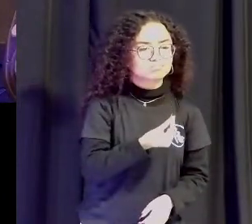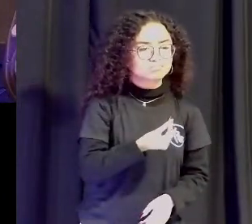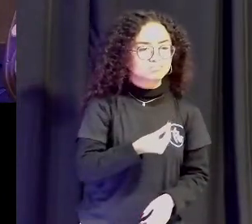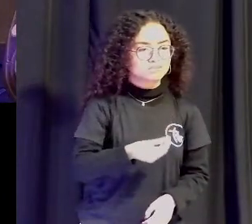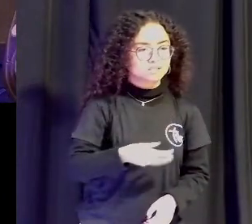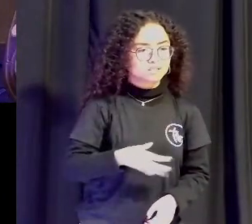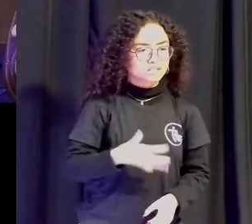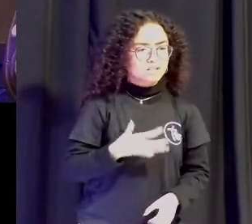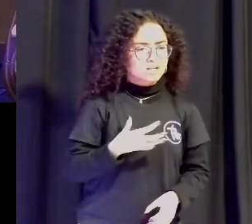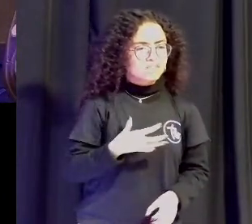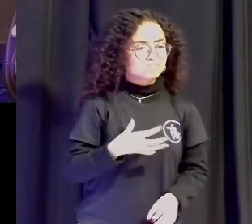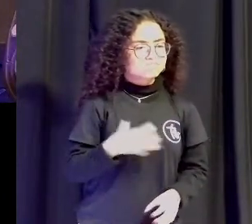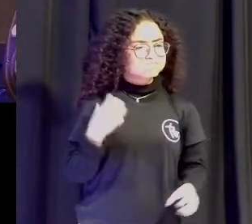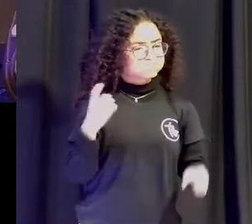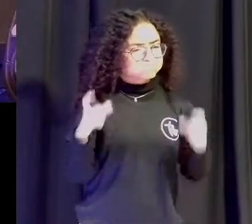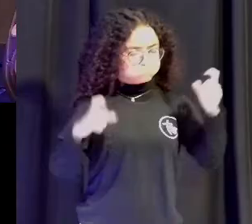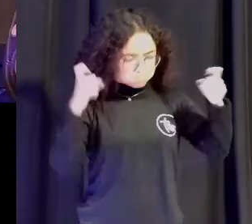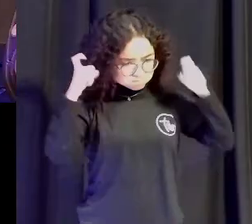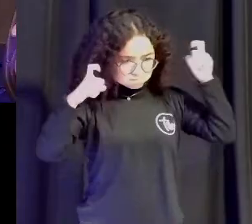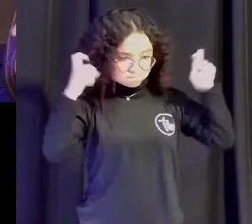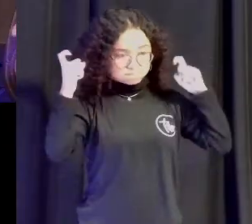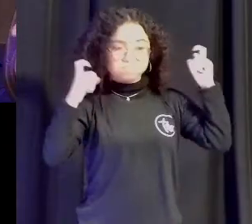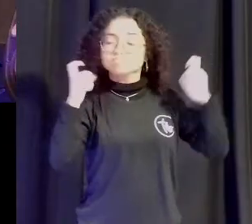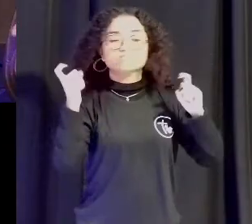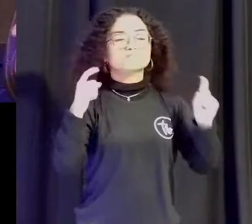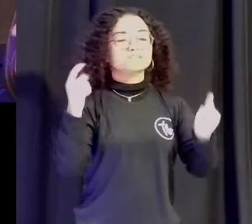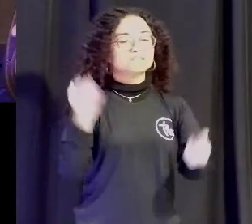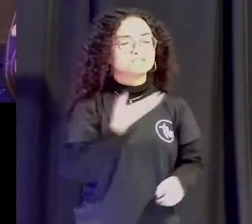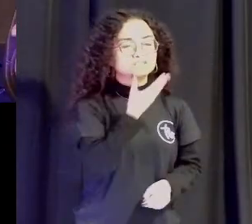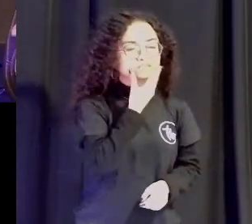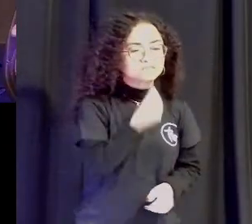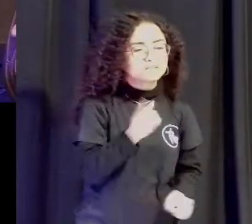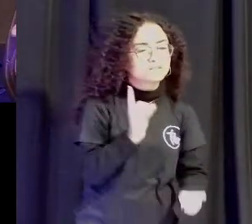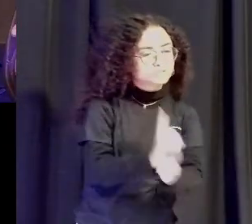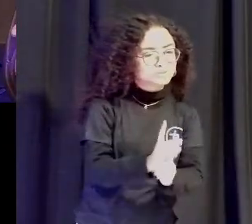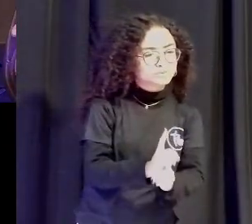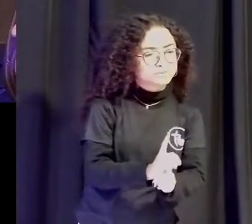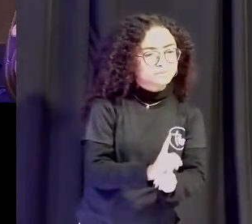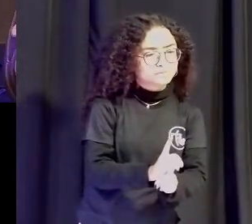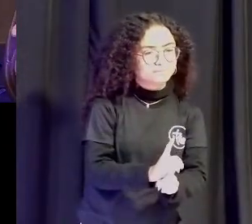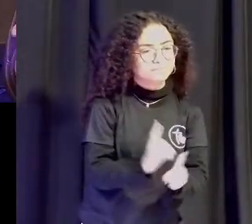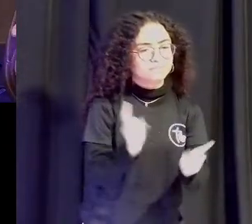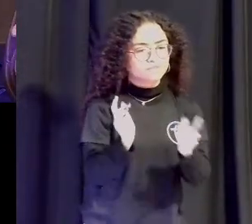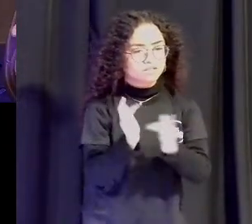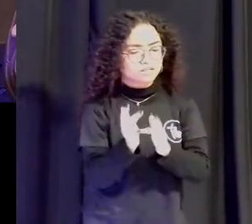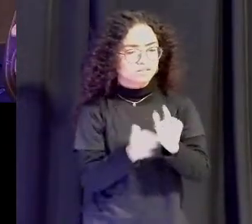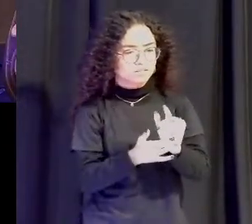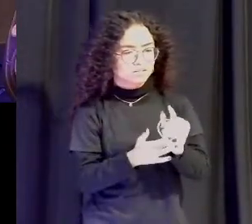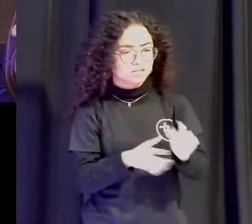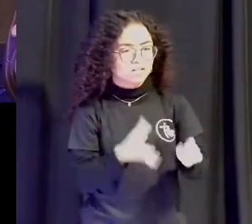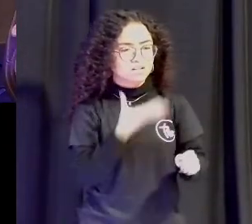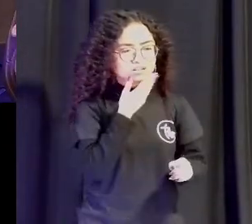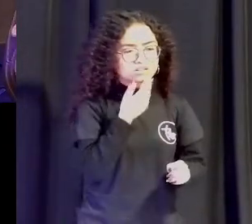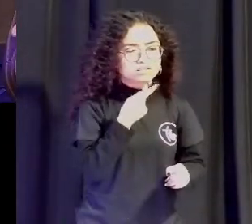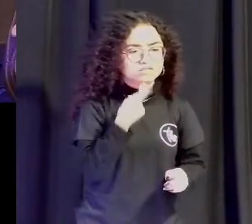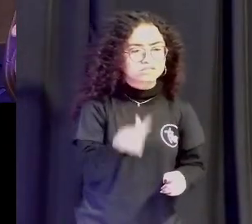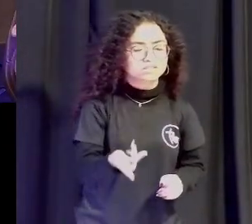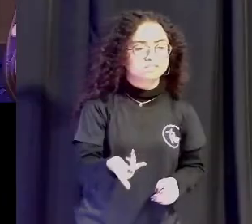desesperado. E ele vem até Jesus e diz a Jesus: eu tenho um filho.